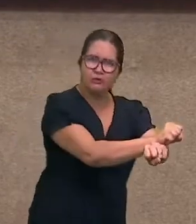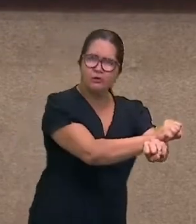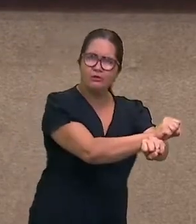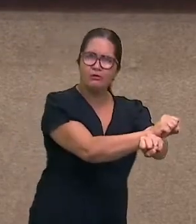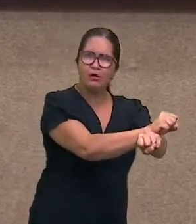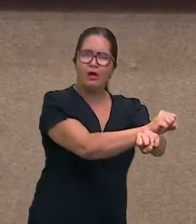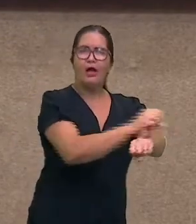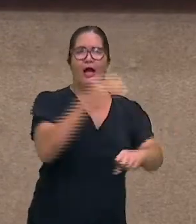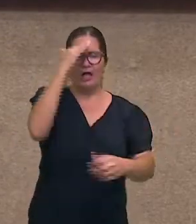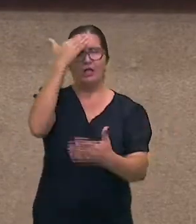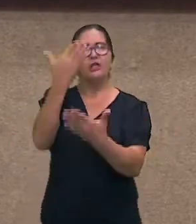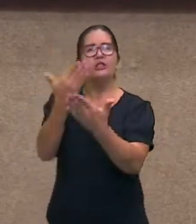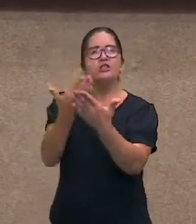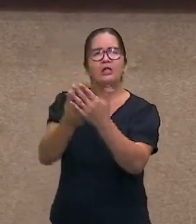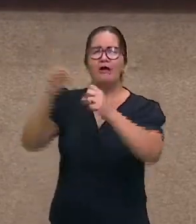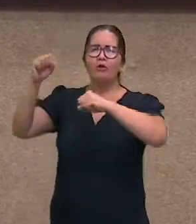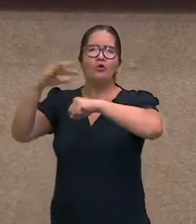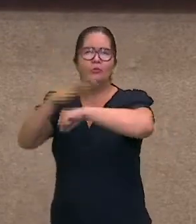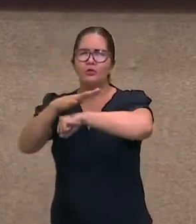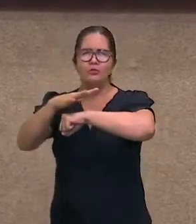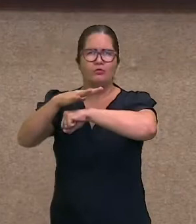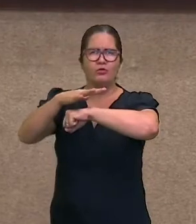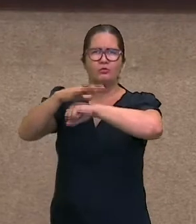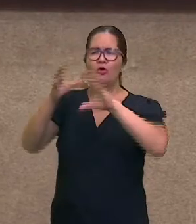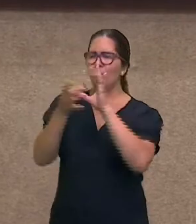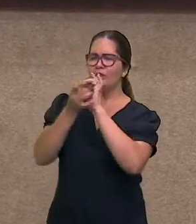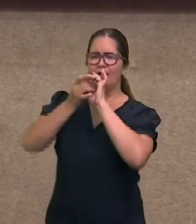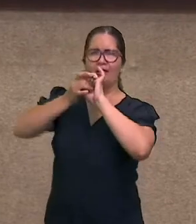Acreditava na liberdade como direito natural.